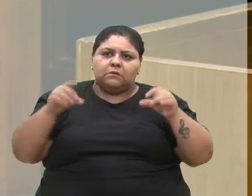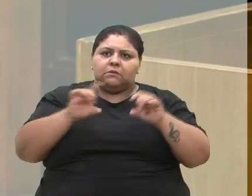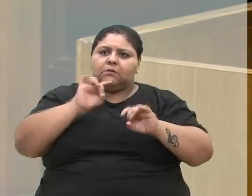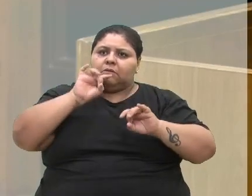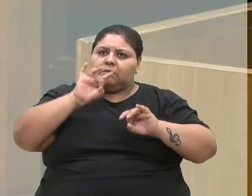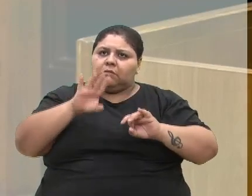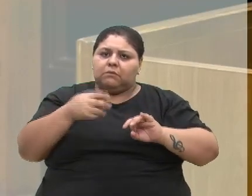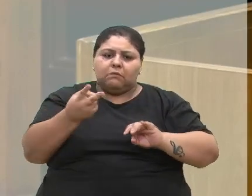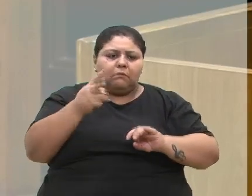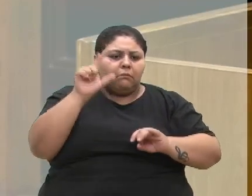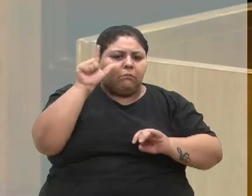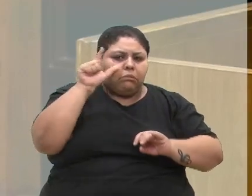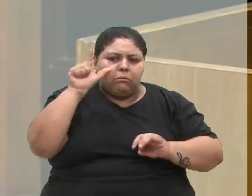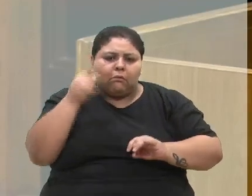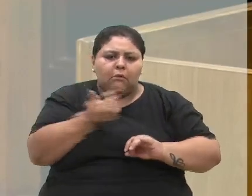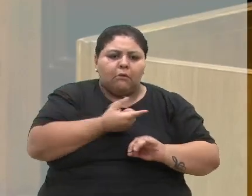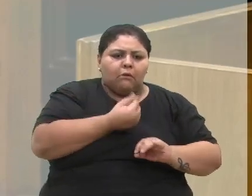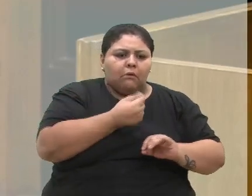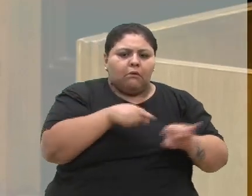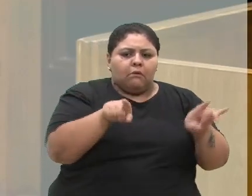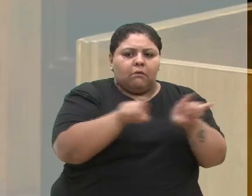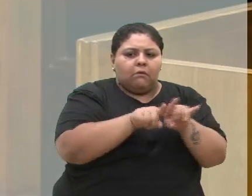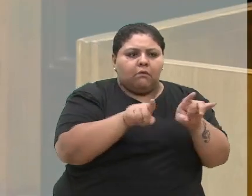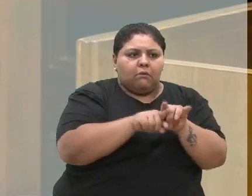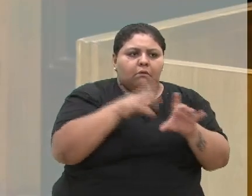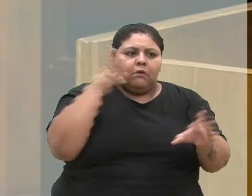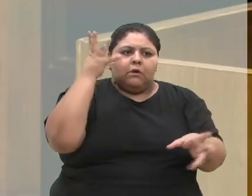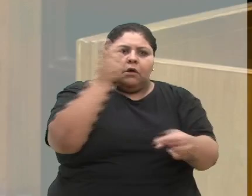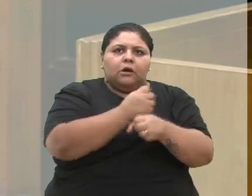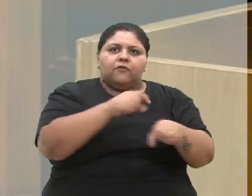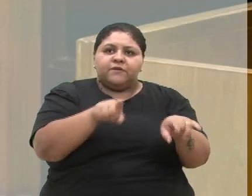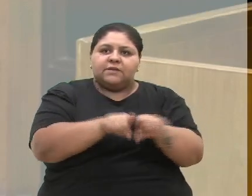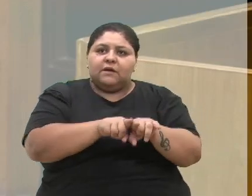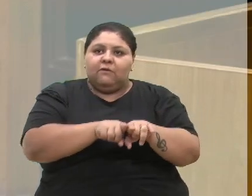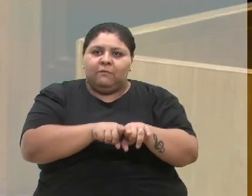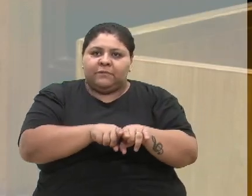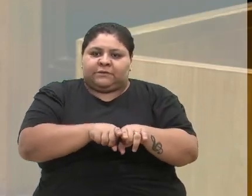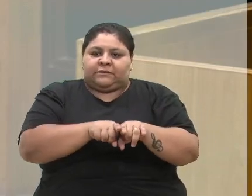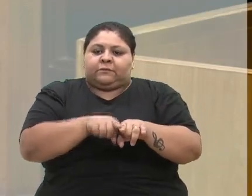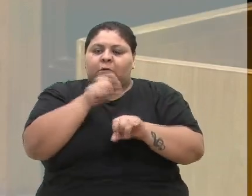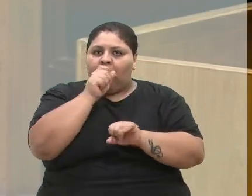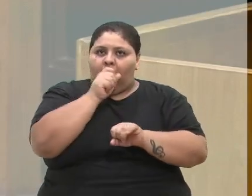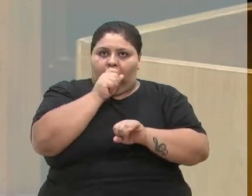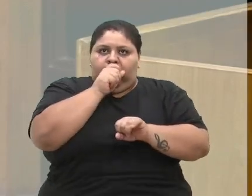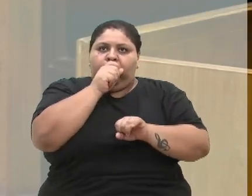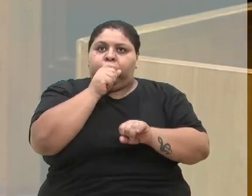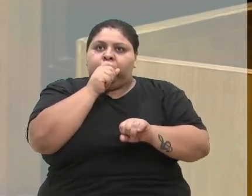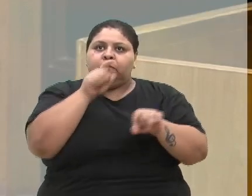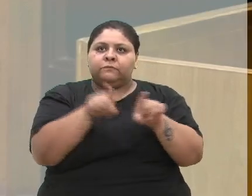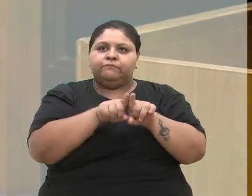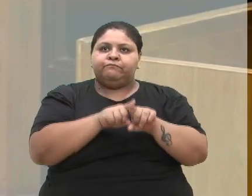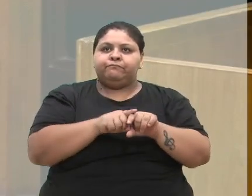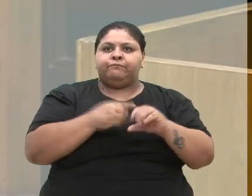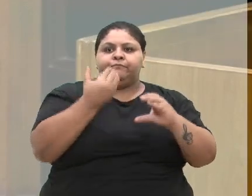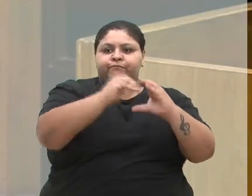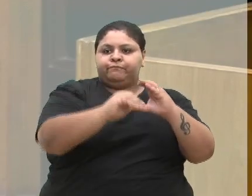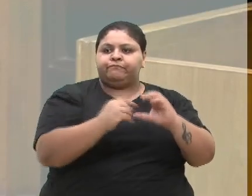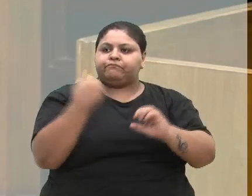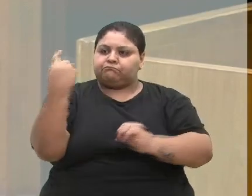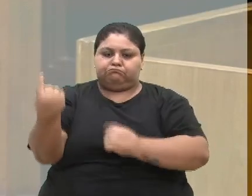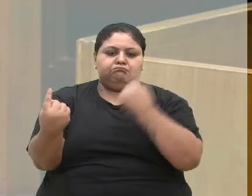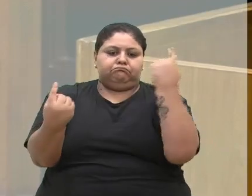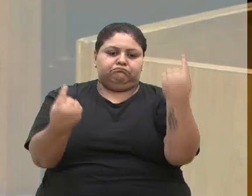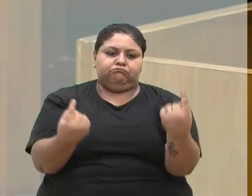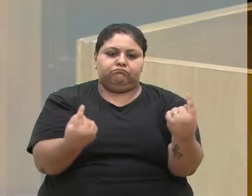aba, olhar. Às vezes o valor, ela já calcula o valor máximo desses a 3% para um fundo, 3% para o outro. Aí tu diz,